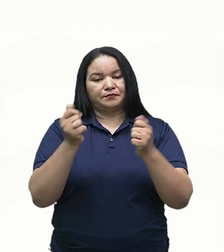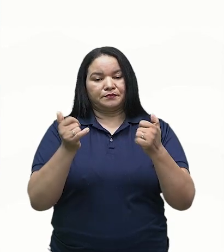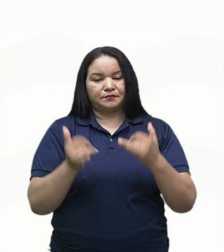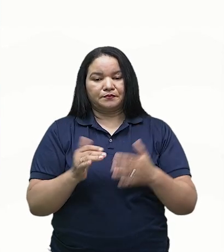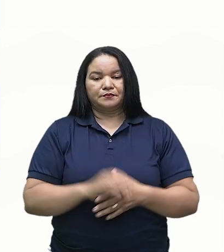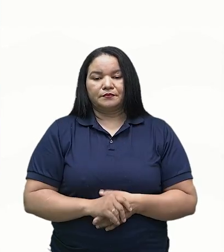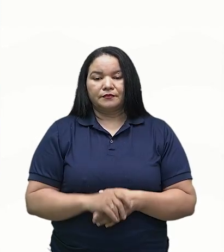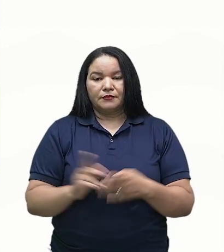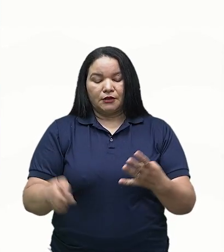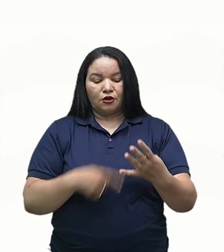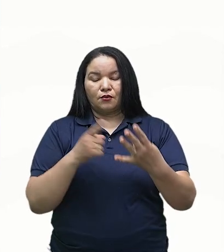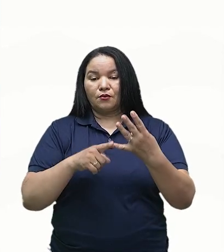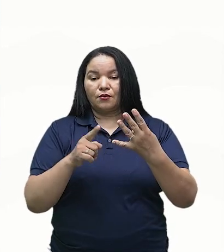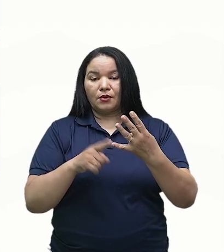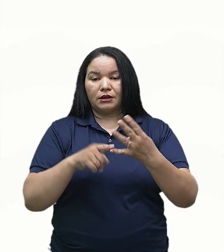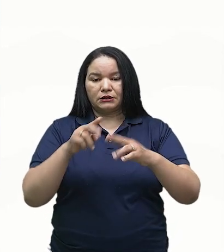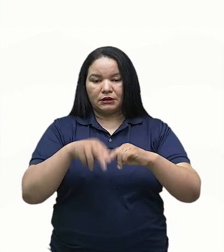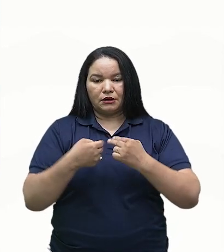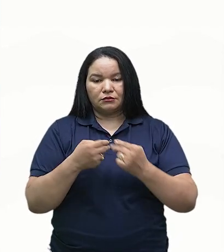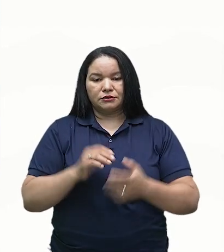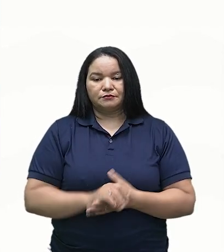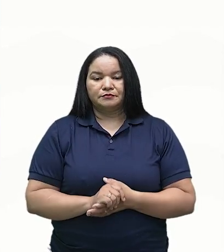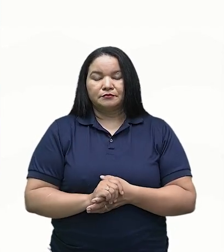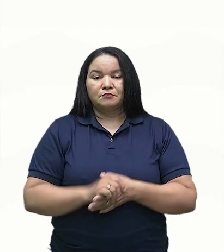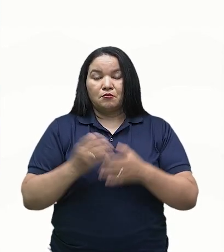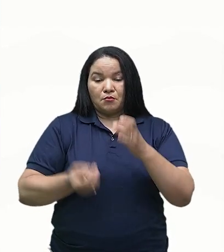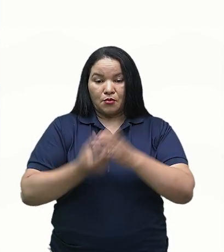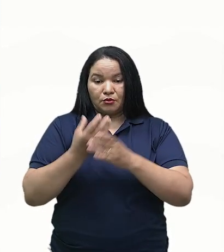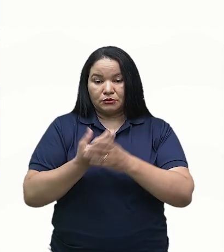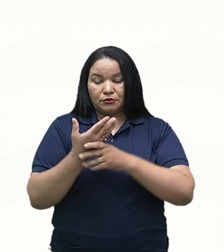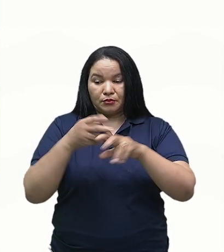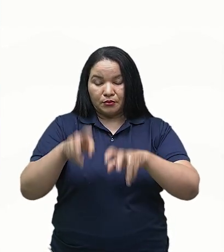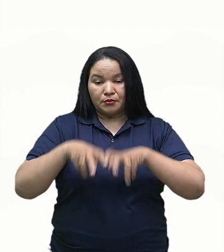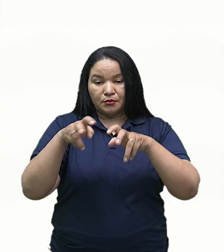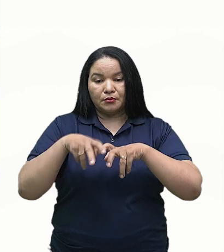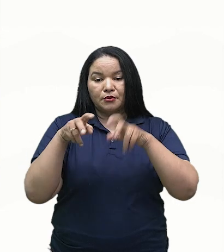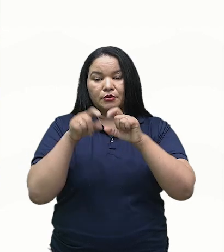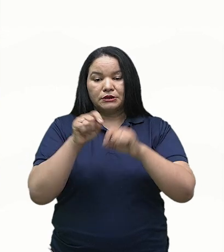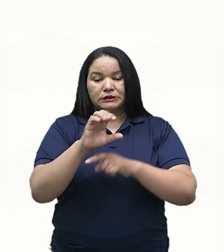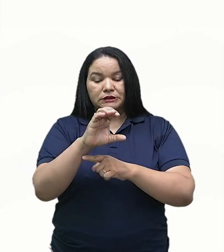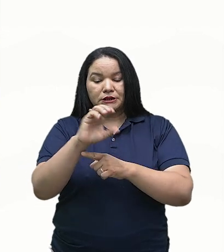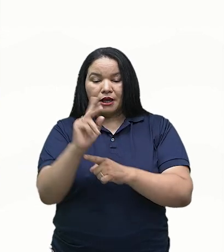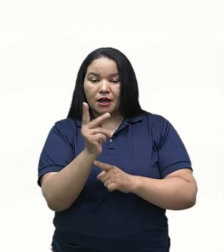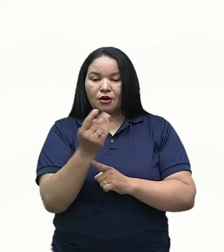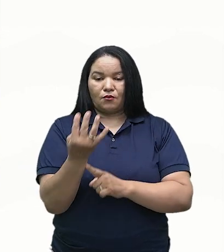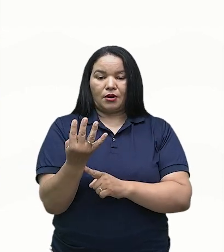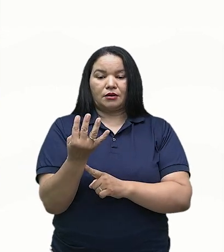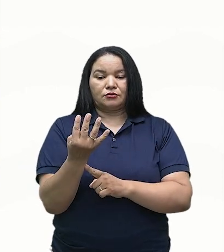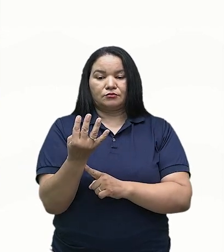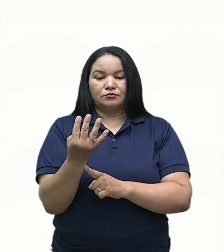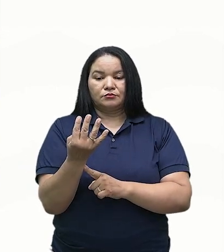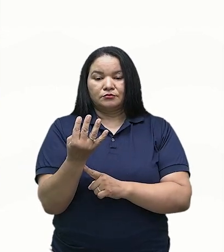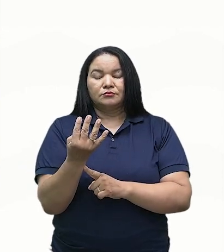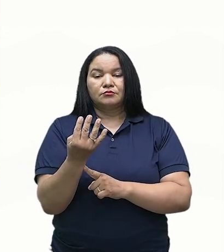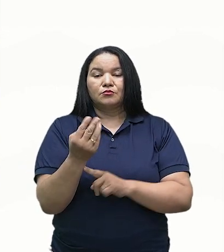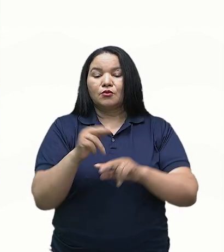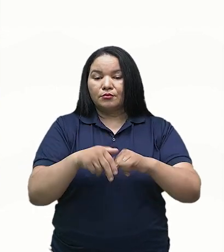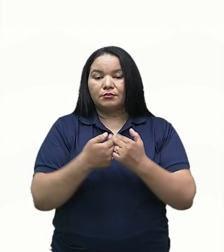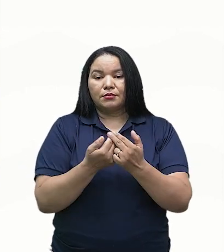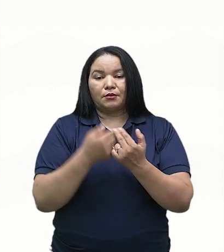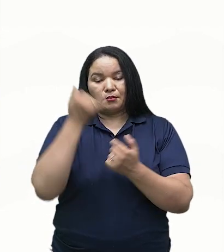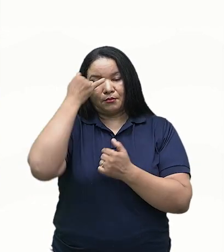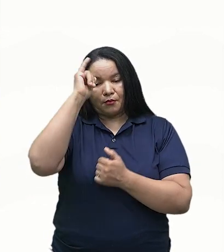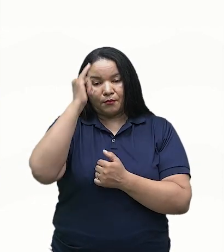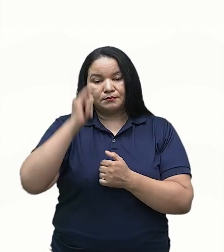com relação à agropecuária, que é a produção de CH4, que é o metano por bovinos.